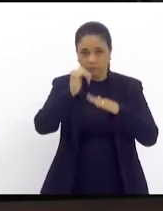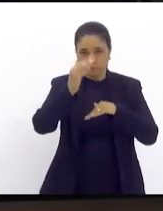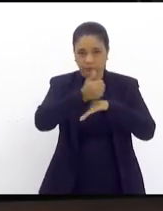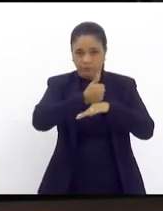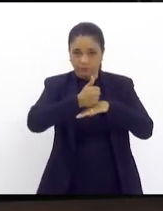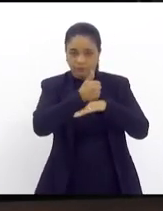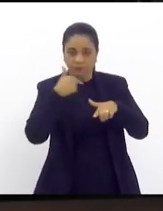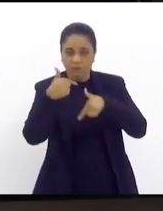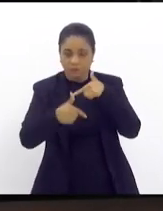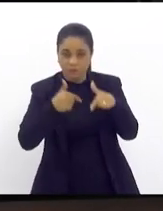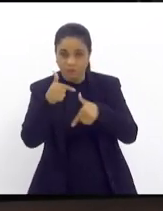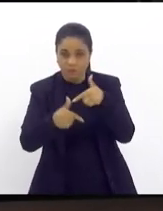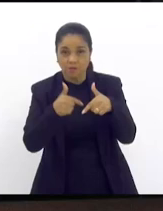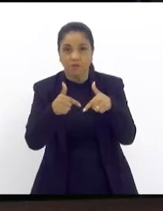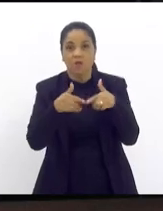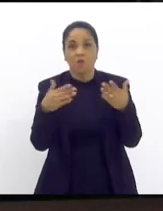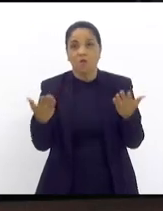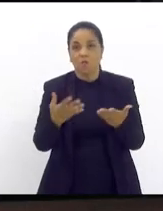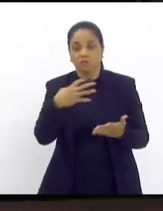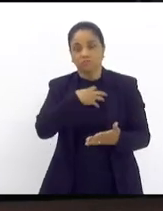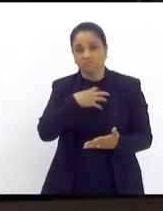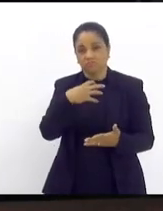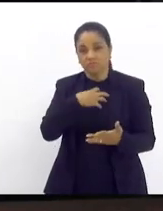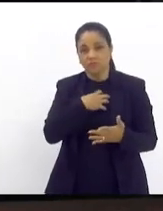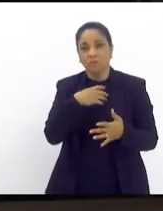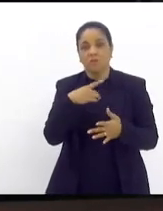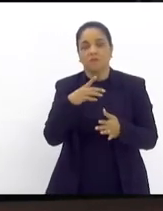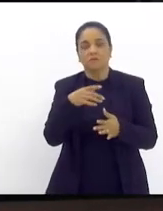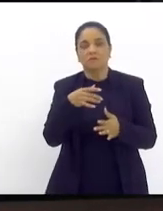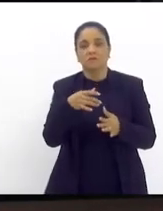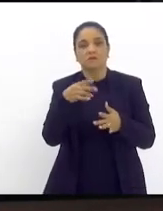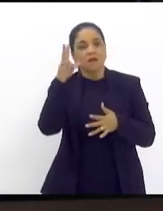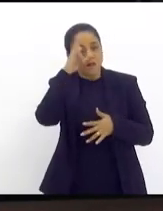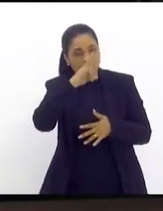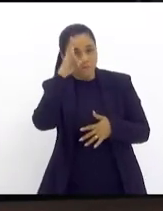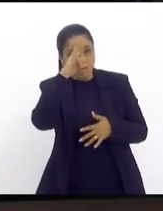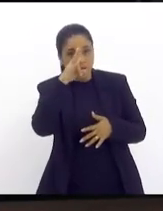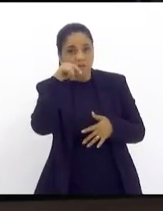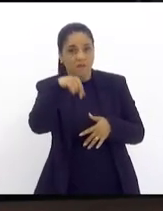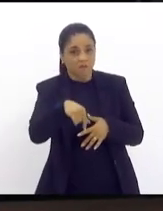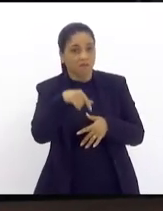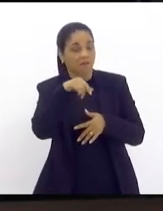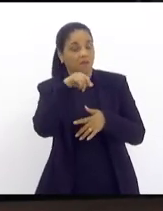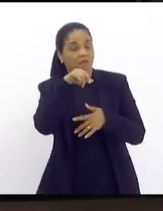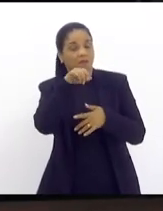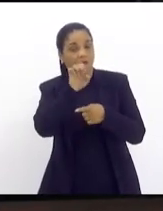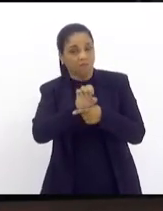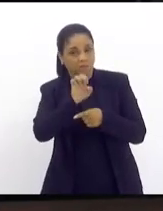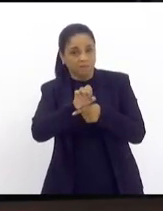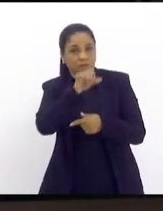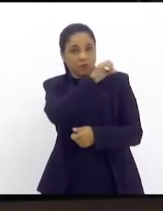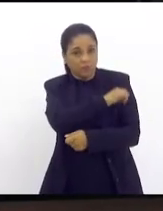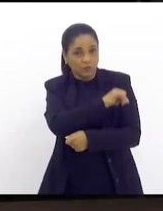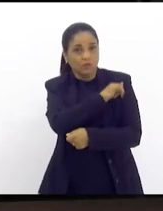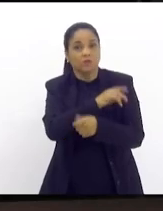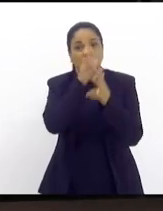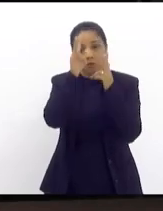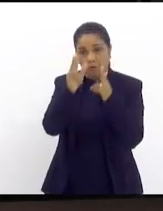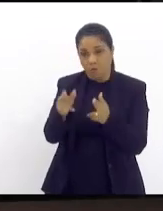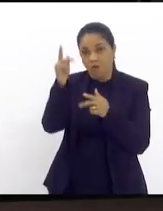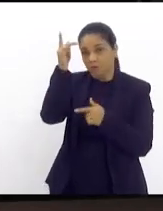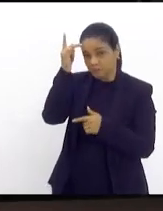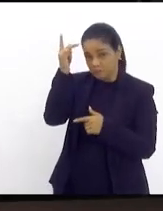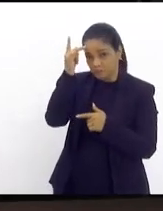não só lamentar essa situação mais lembrar que o Rio de Janeiro já viveu essa situação e que nós